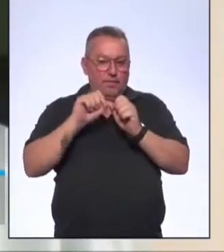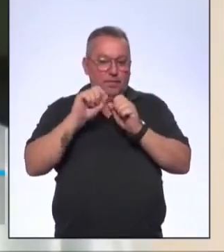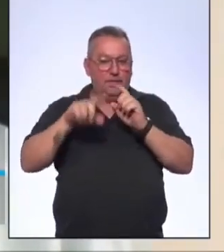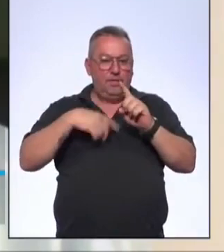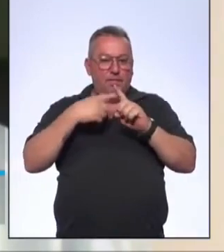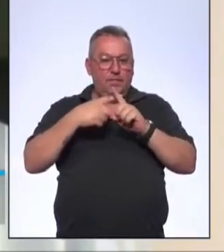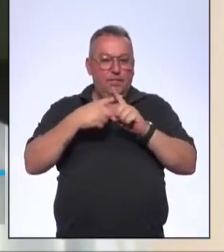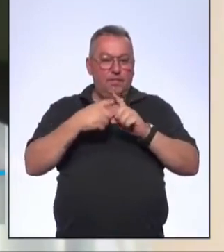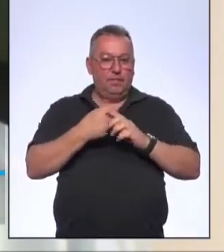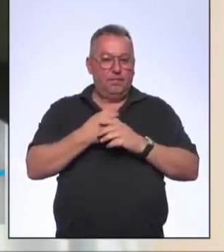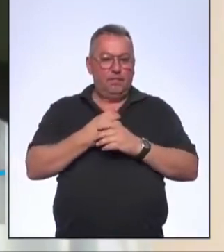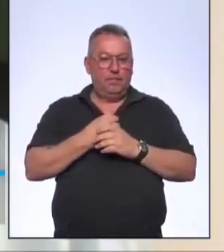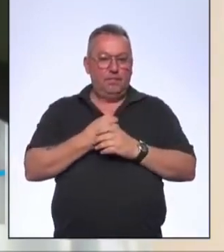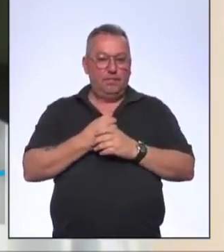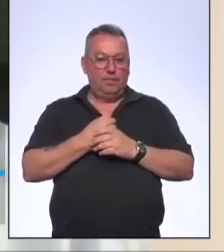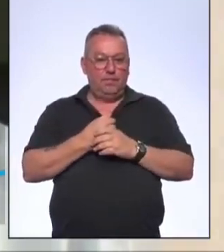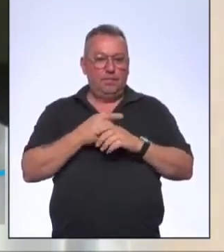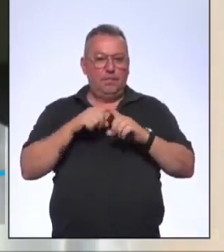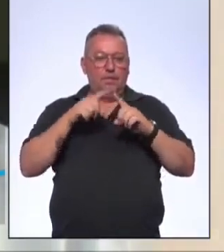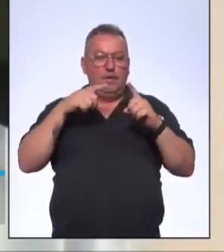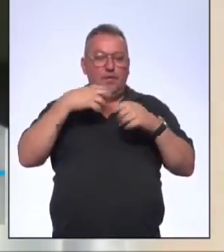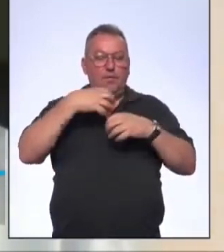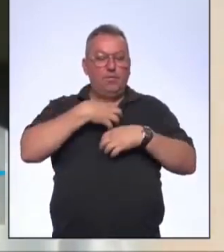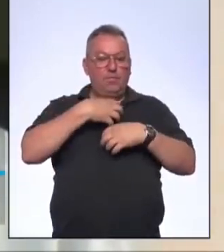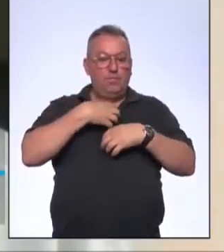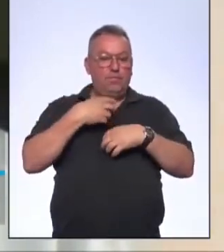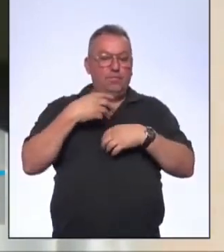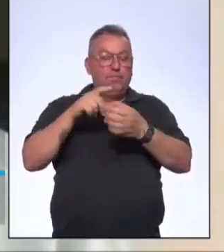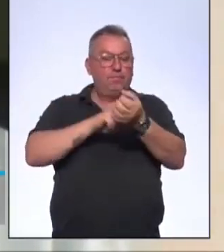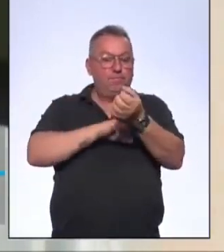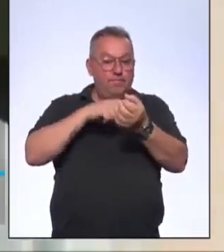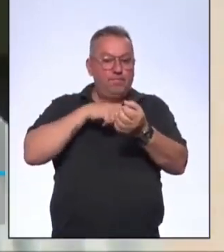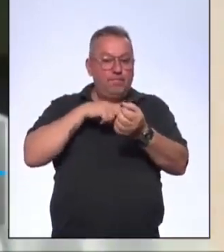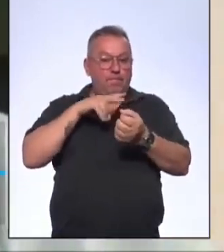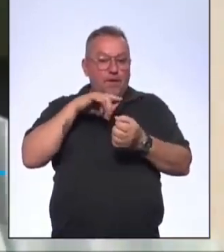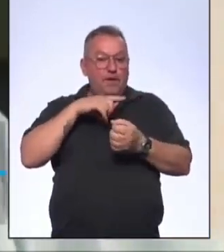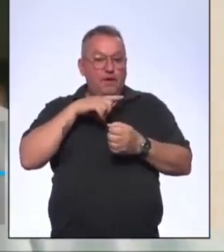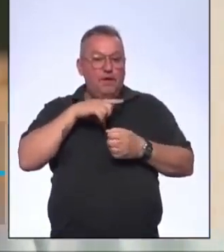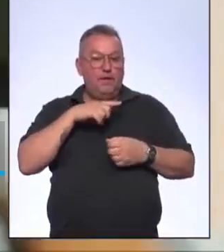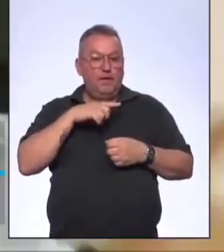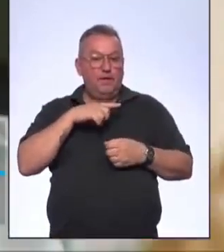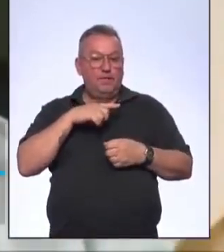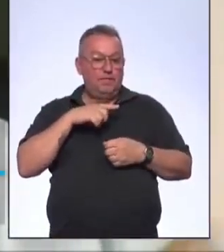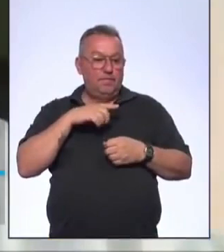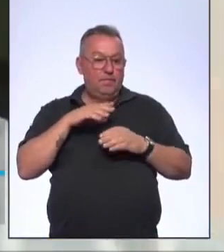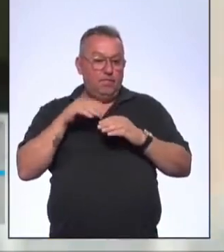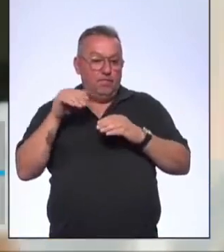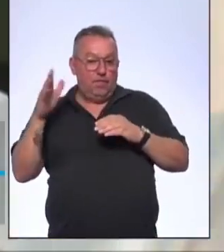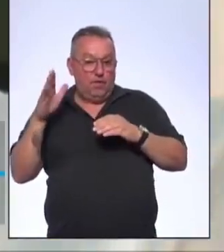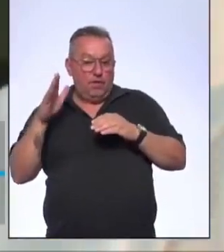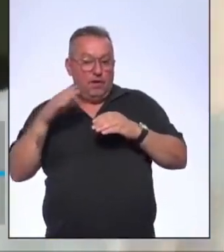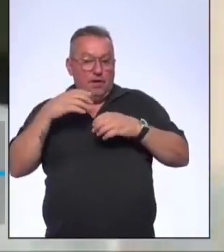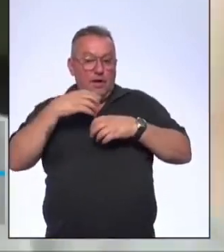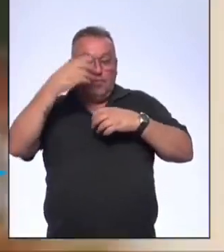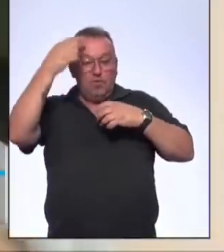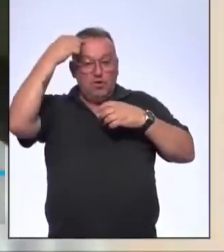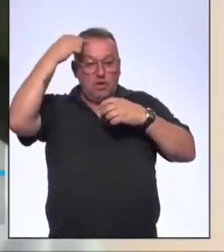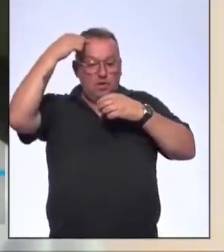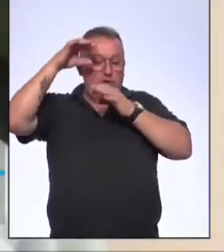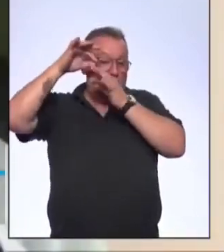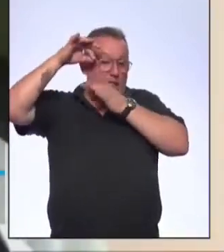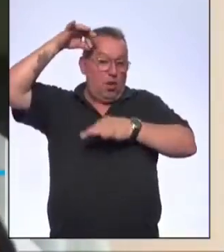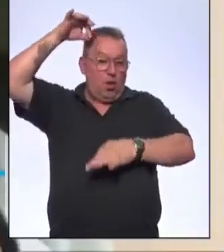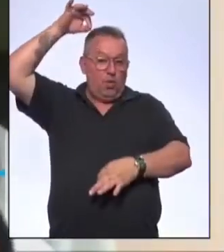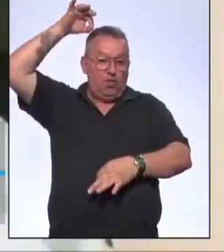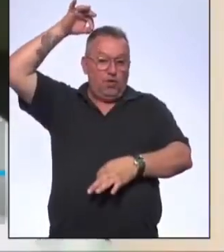centro, tá? Então, o sistema nervoso central está no centro do corpo. O periférico está longe do centro. Então, a minha